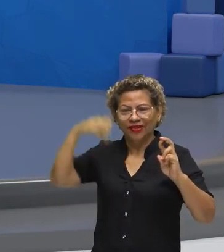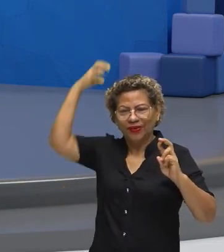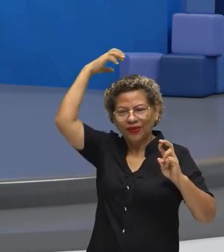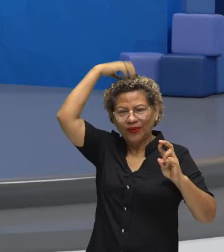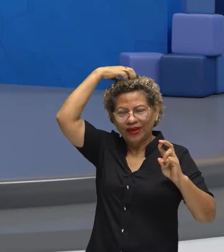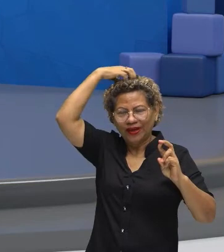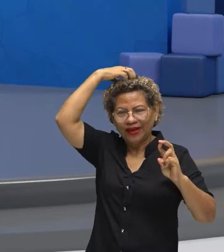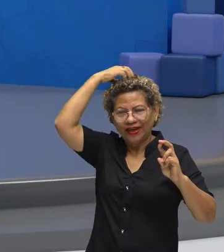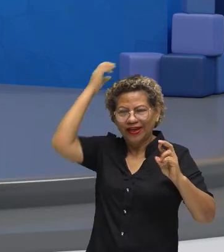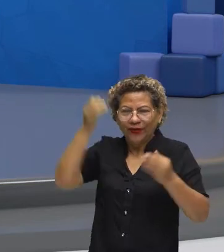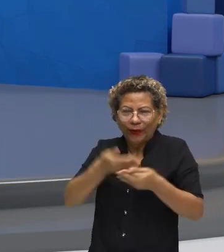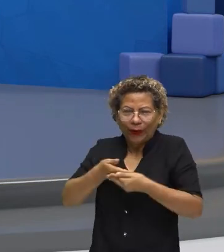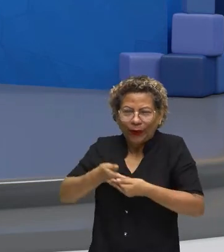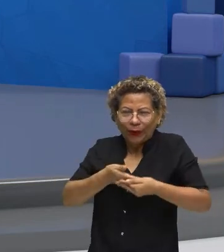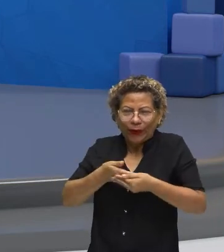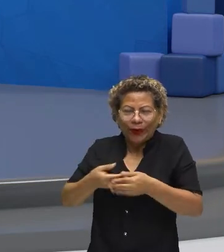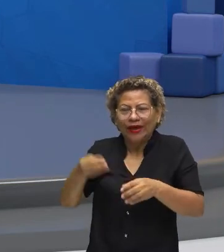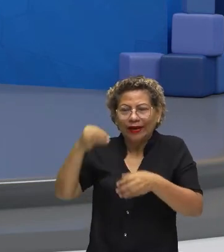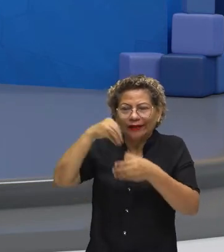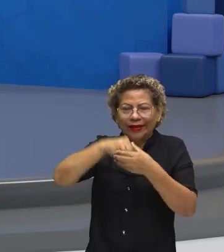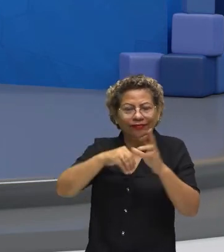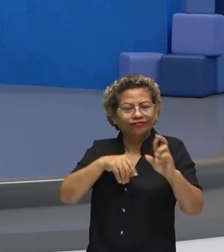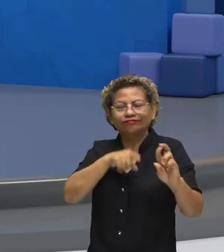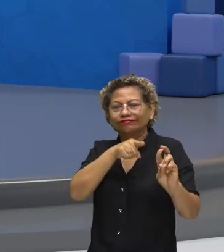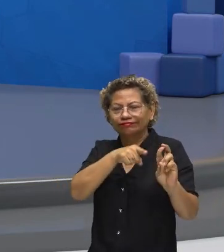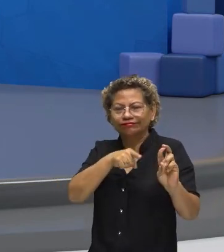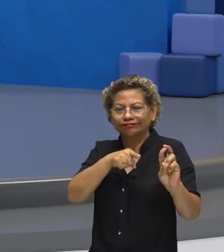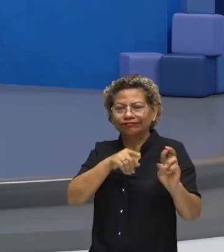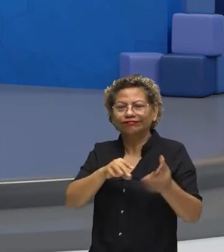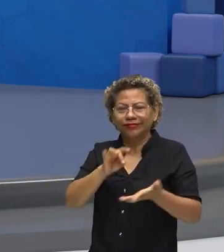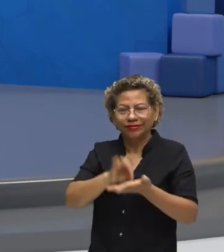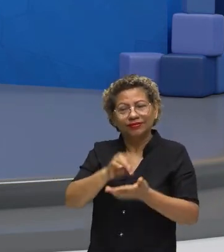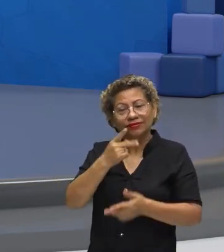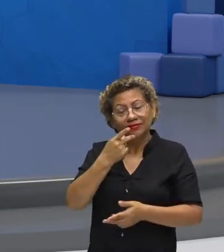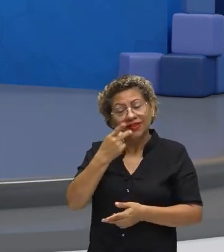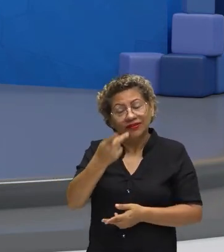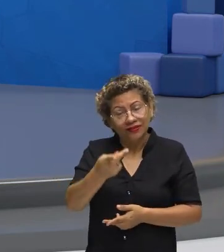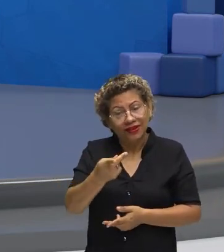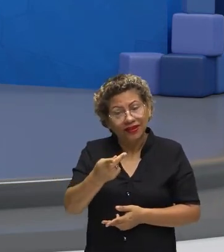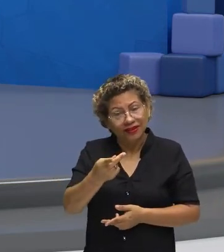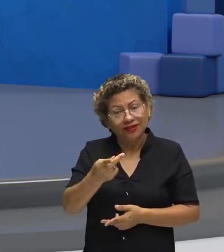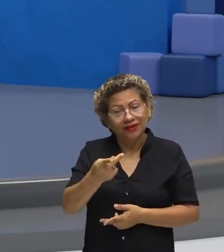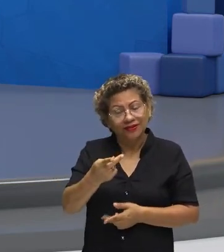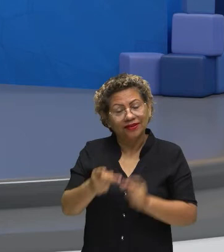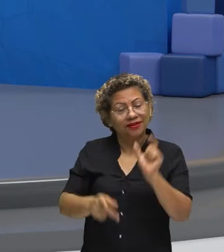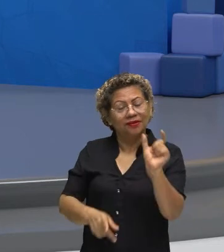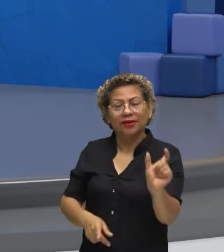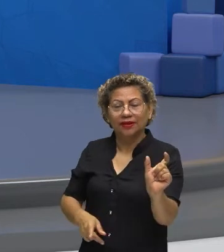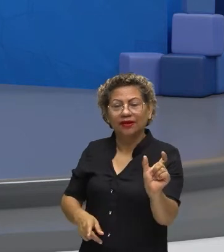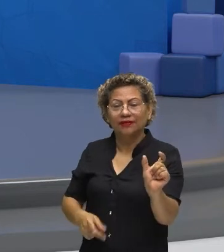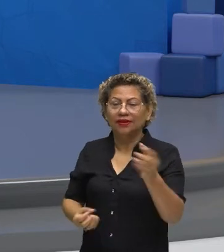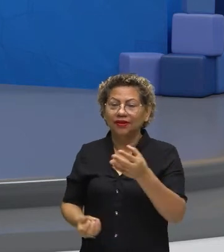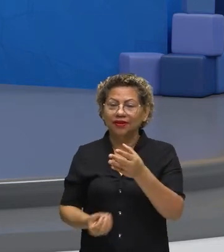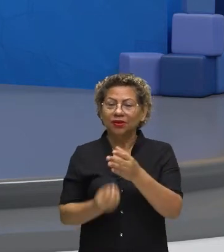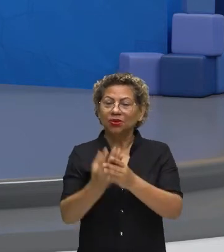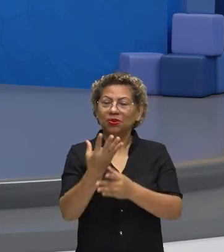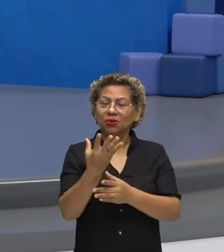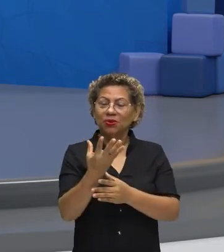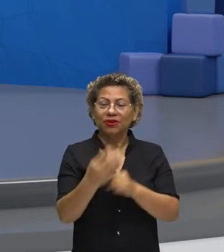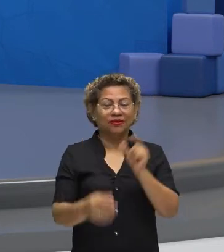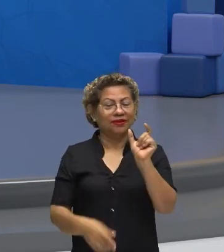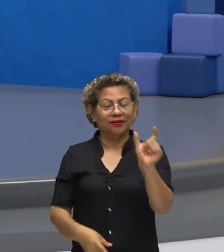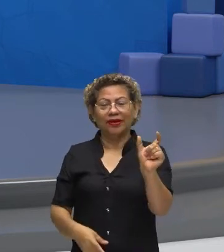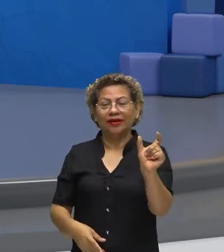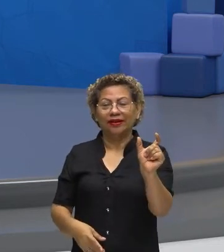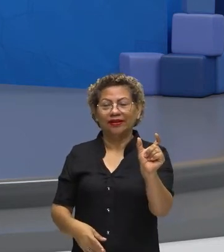origem. Então, quando você falar ali, você vai lembrar que é provavelmente dessa época, não é, onde surgiram ali as figuras, as